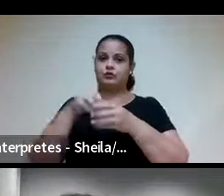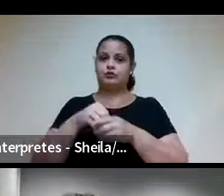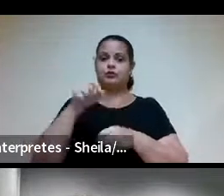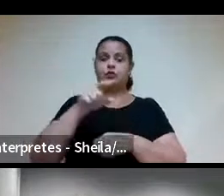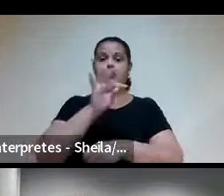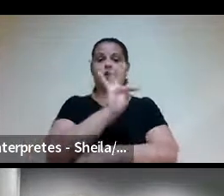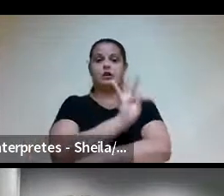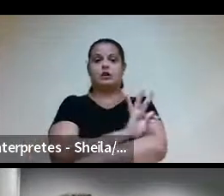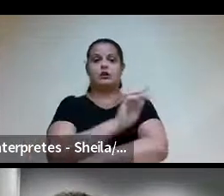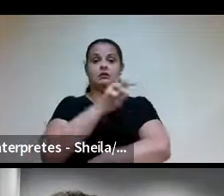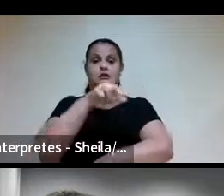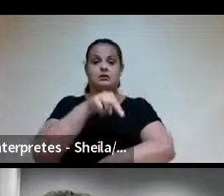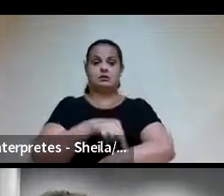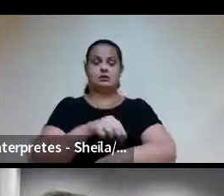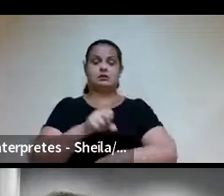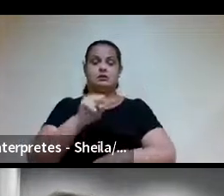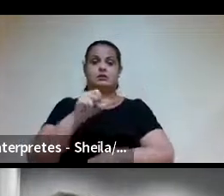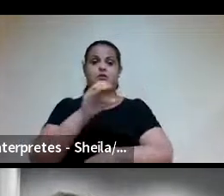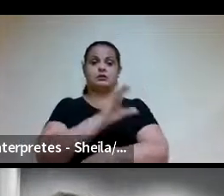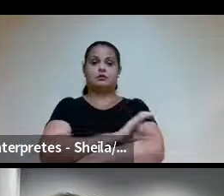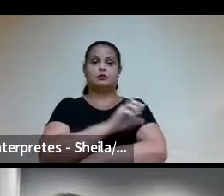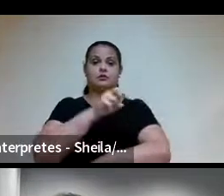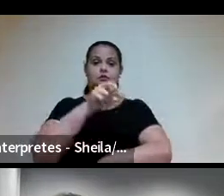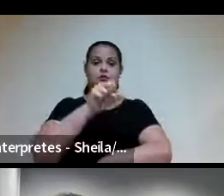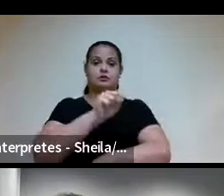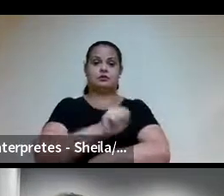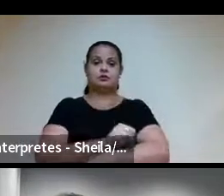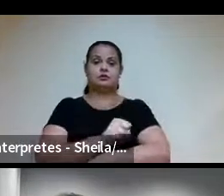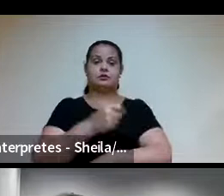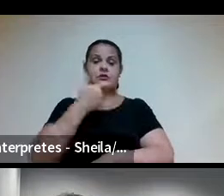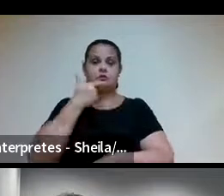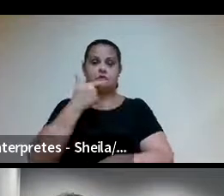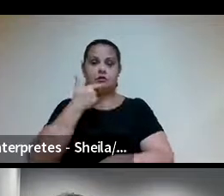desembargador Cláudio falou. E...